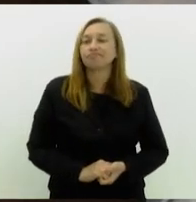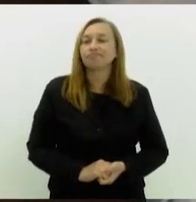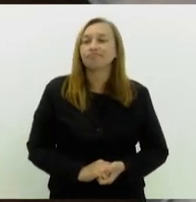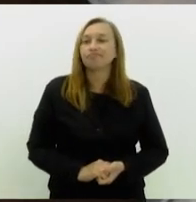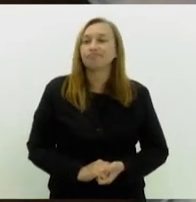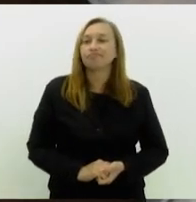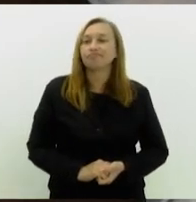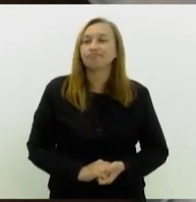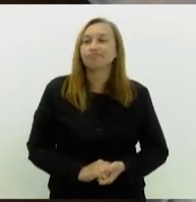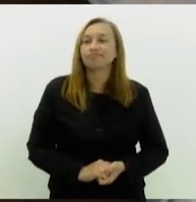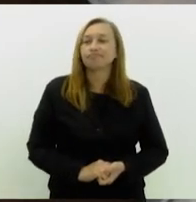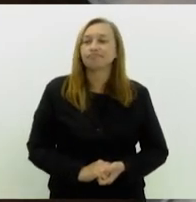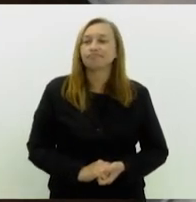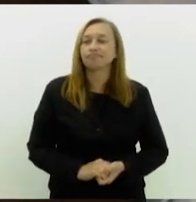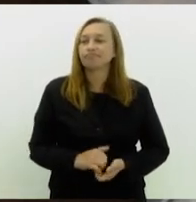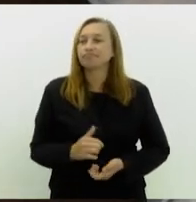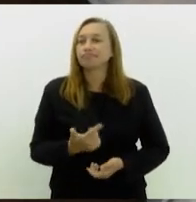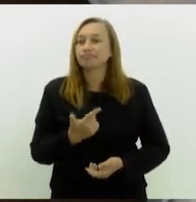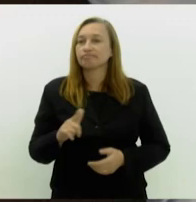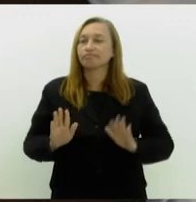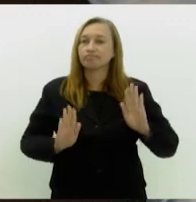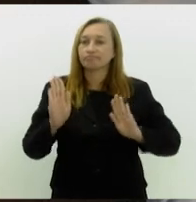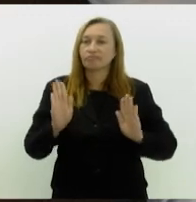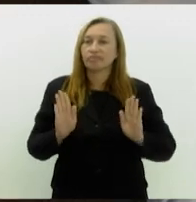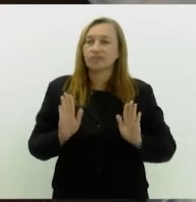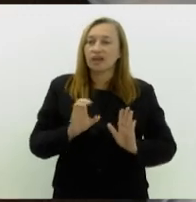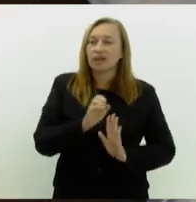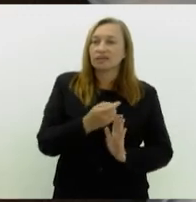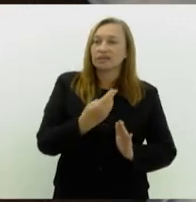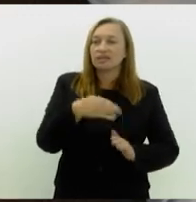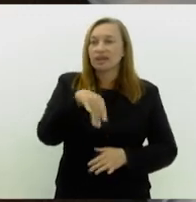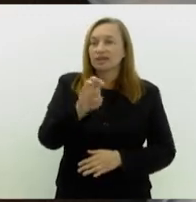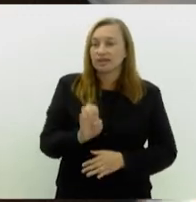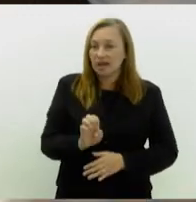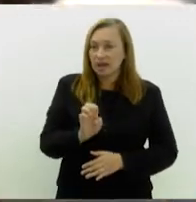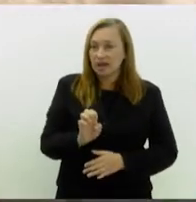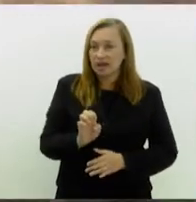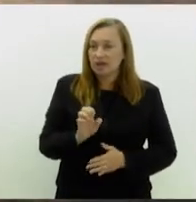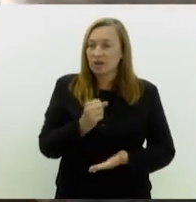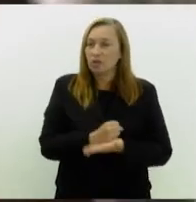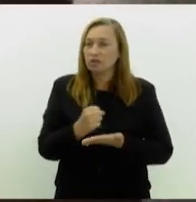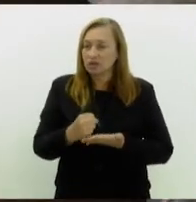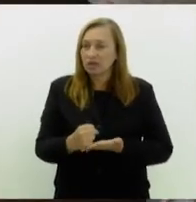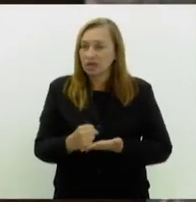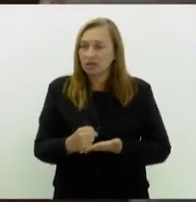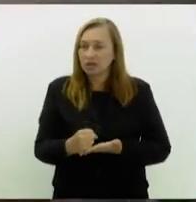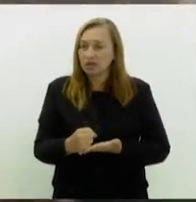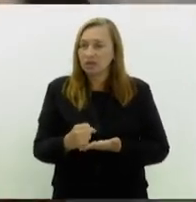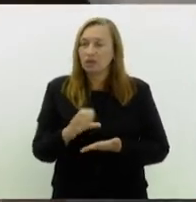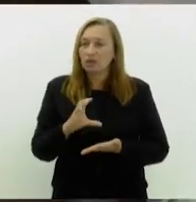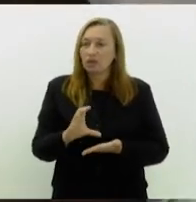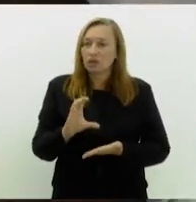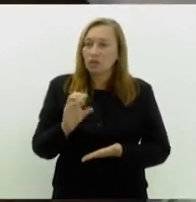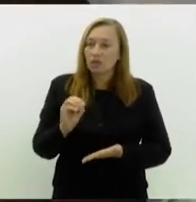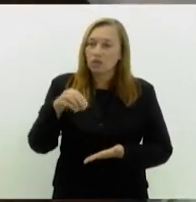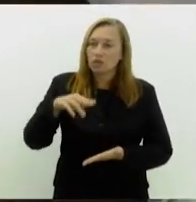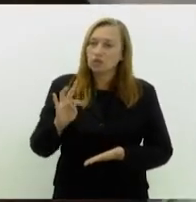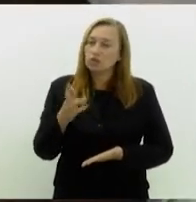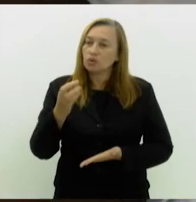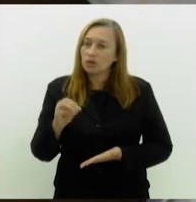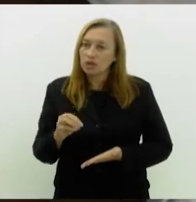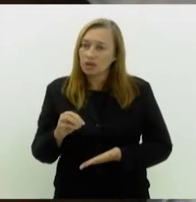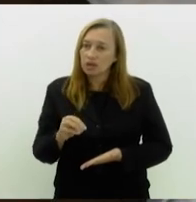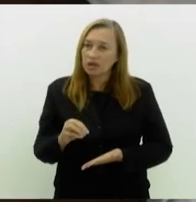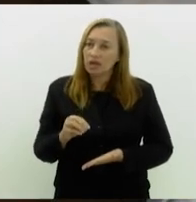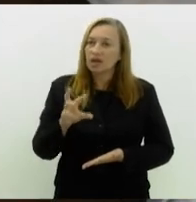licitação sem licitação fecha contrato de 3 milhões para consultoria da F ora toda hora